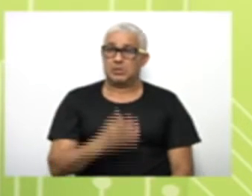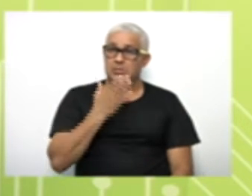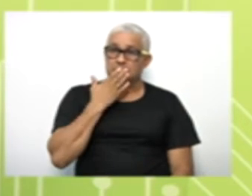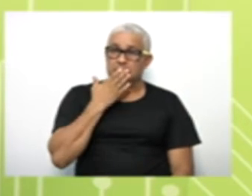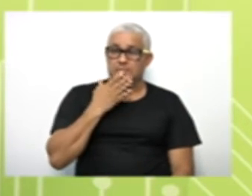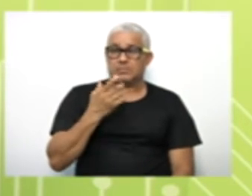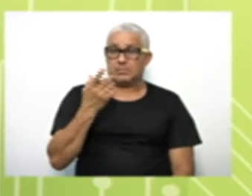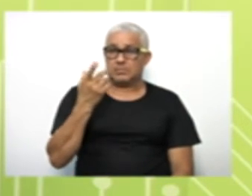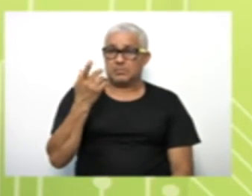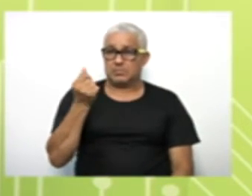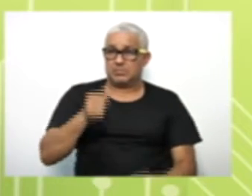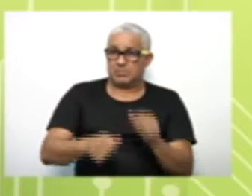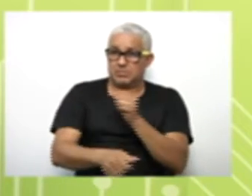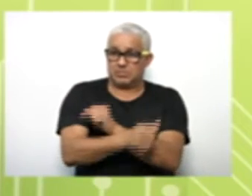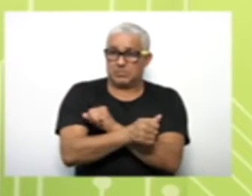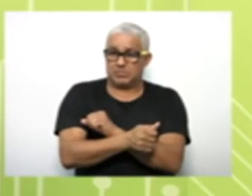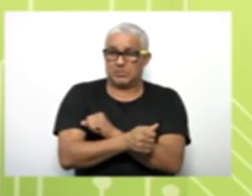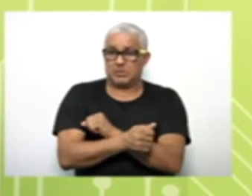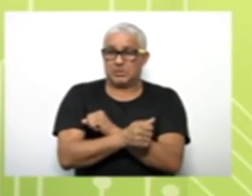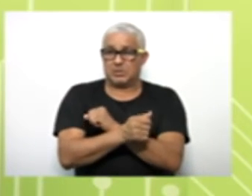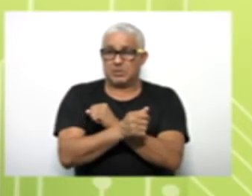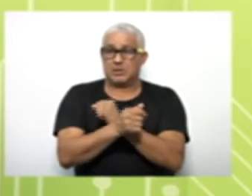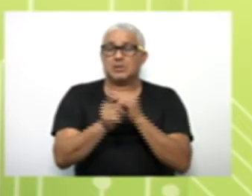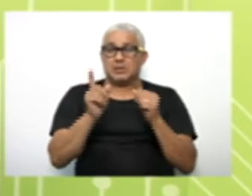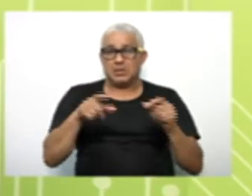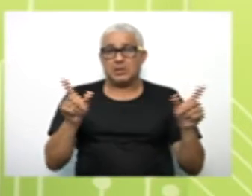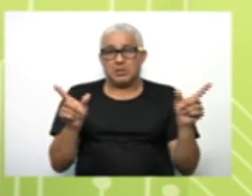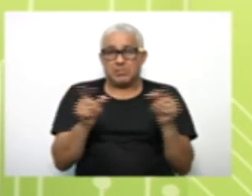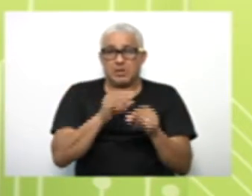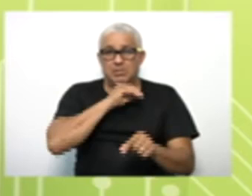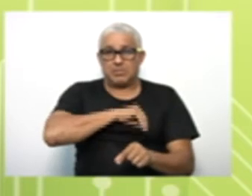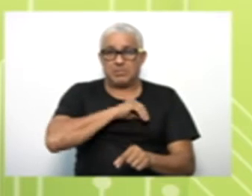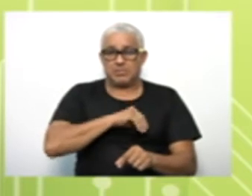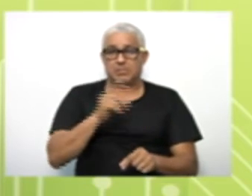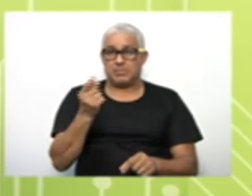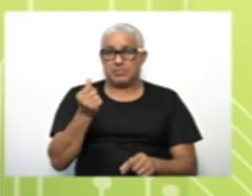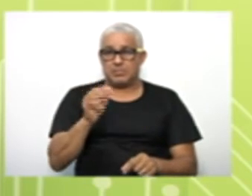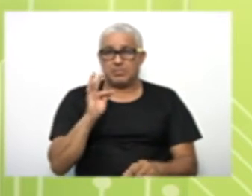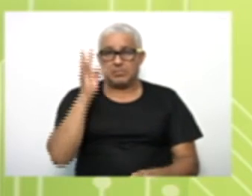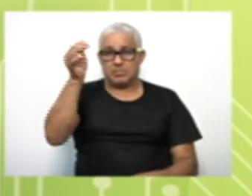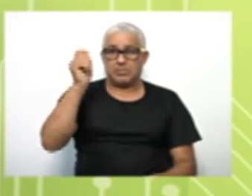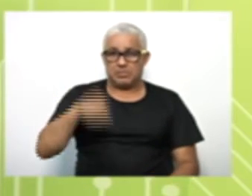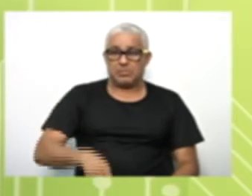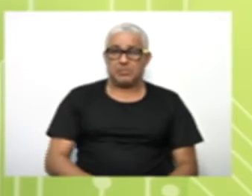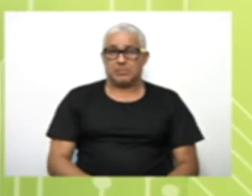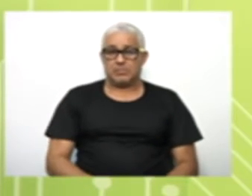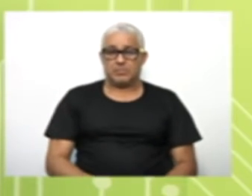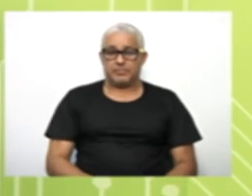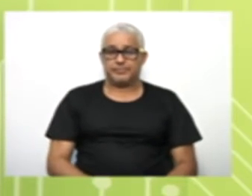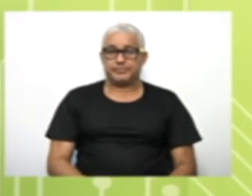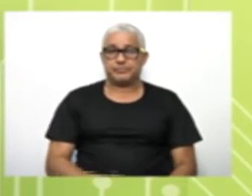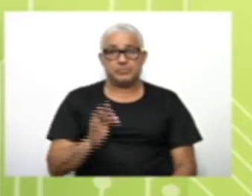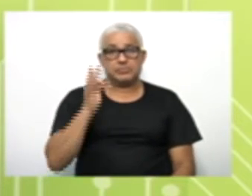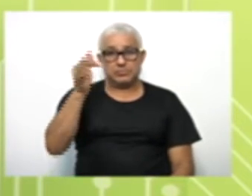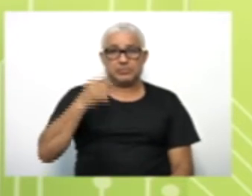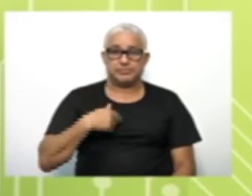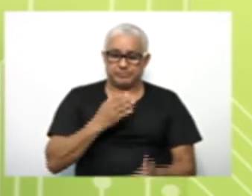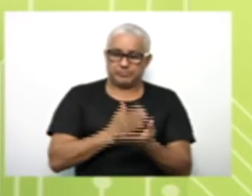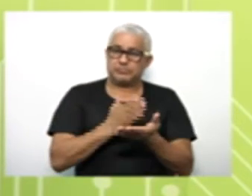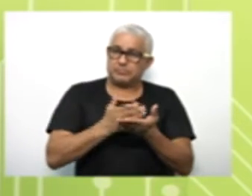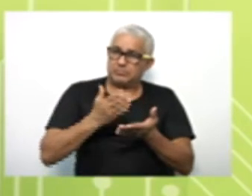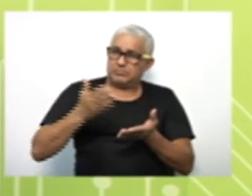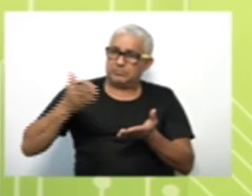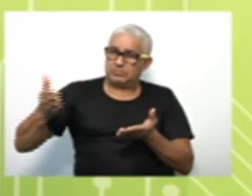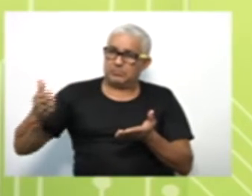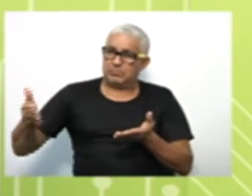de investimento, é uma renda complementar que você vai ter no futuro em relação às contribuições que você faz de forma periódica em